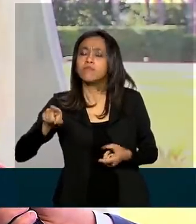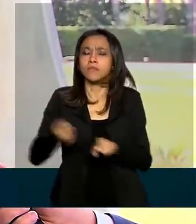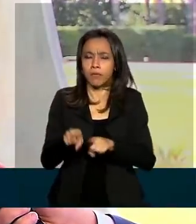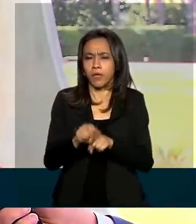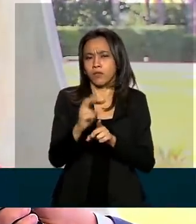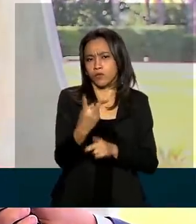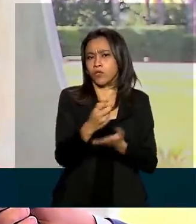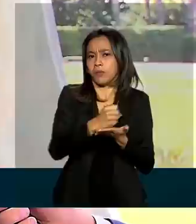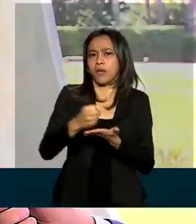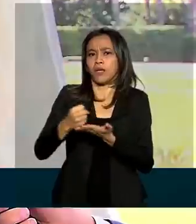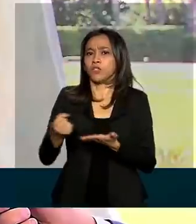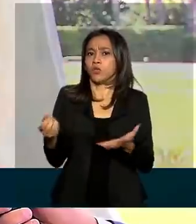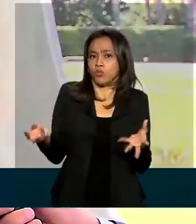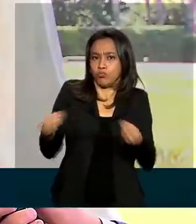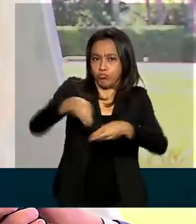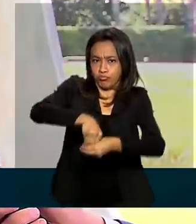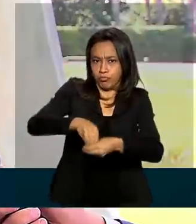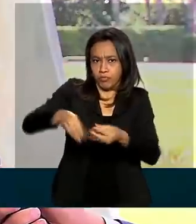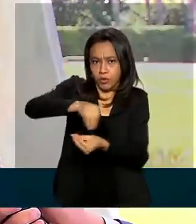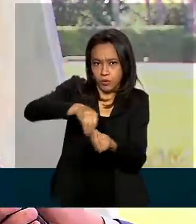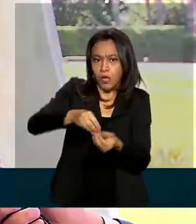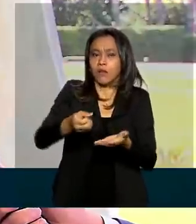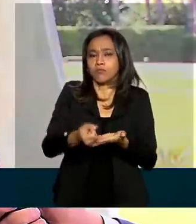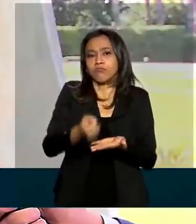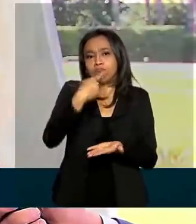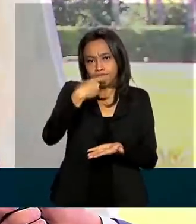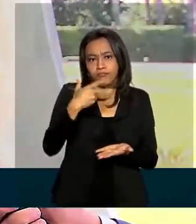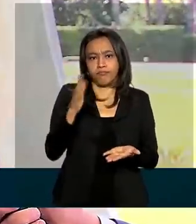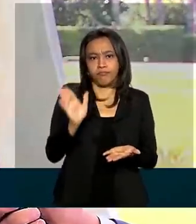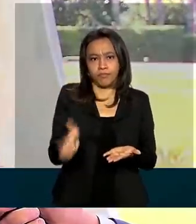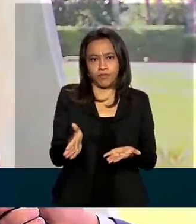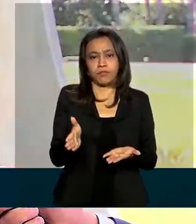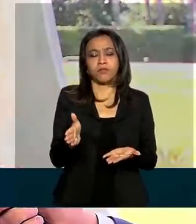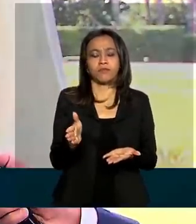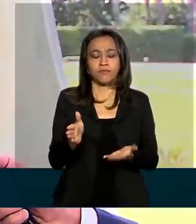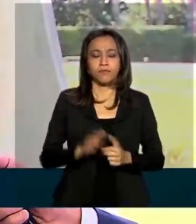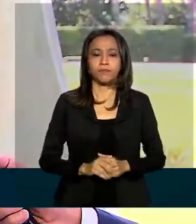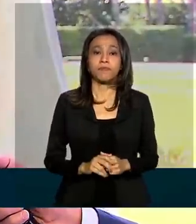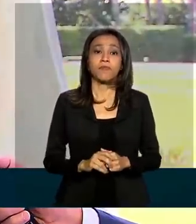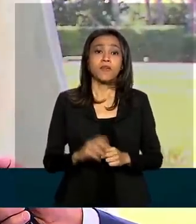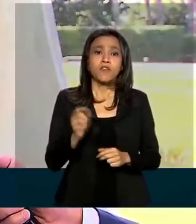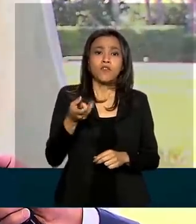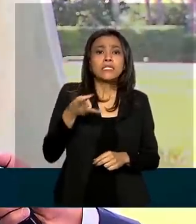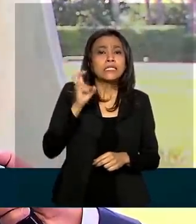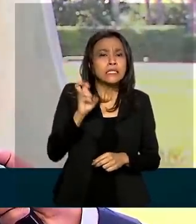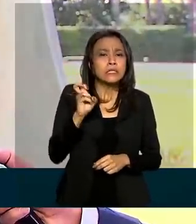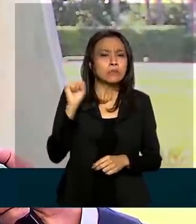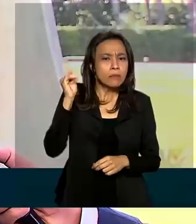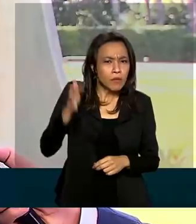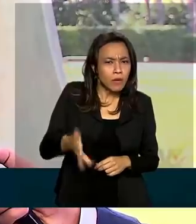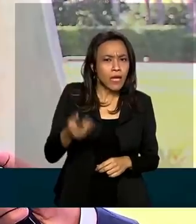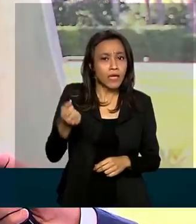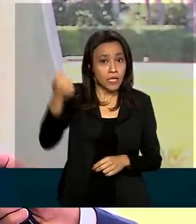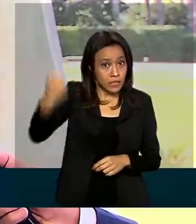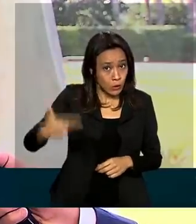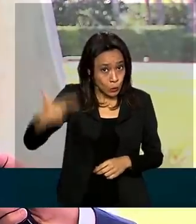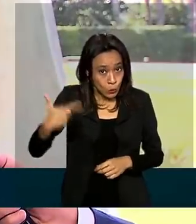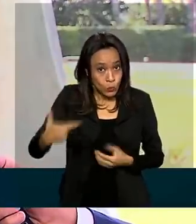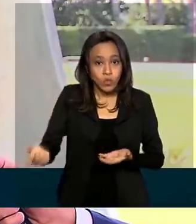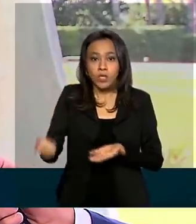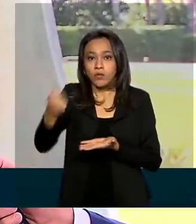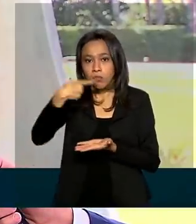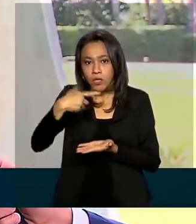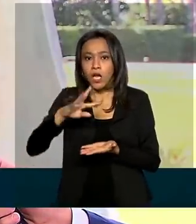todos todo aquele composto né foi foi ministrado às 5:00 da manhã tomei a segunda dose da